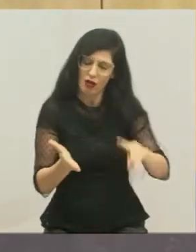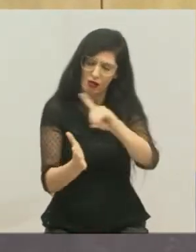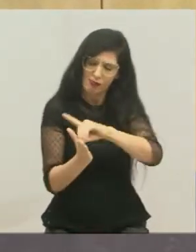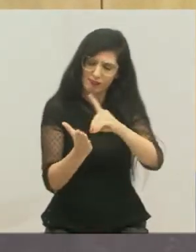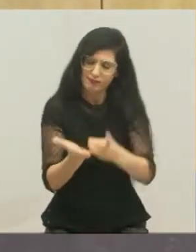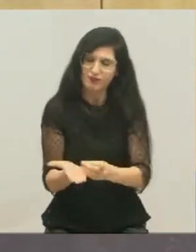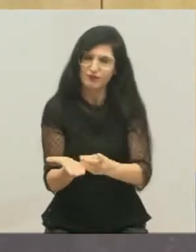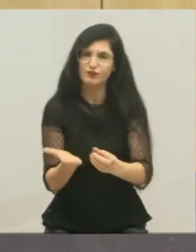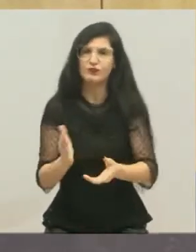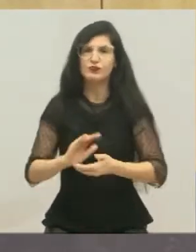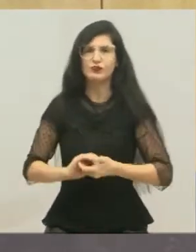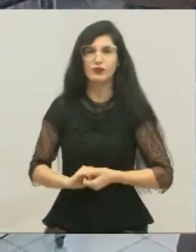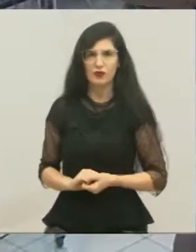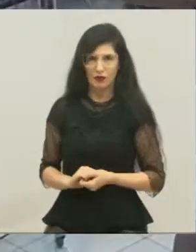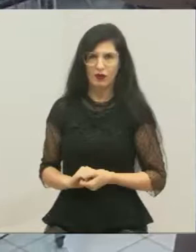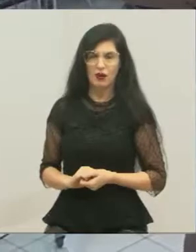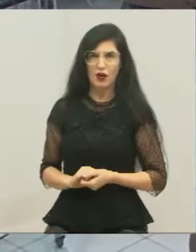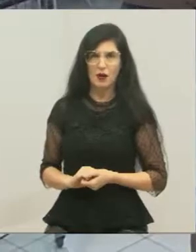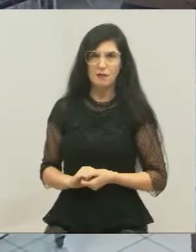de um trecho da Bíblia.